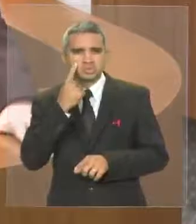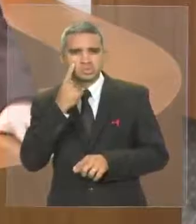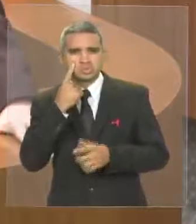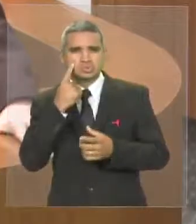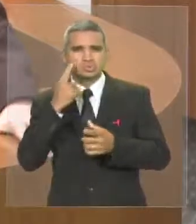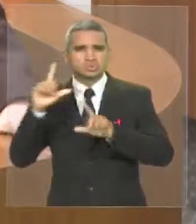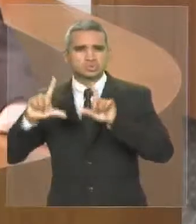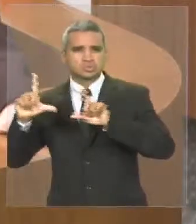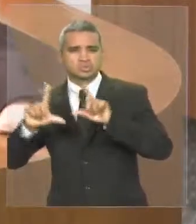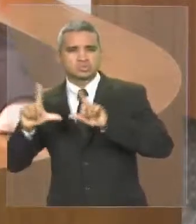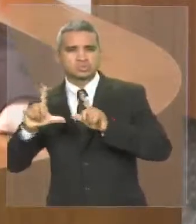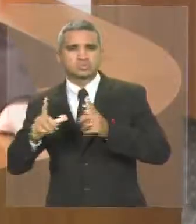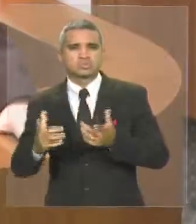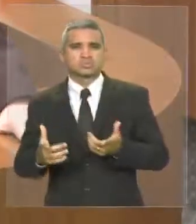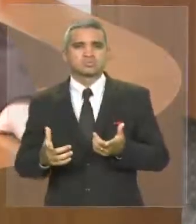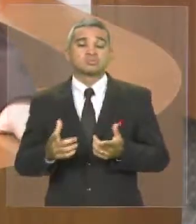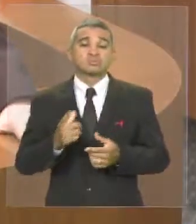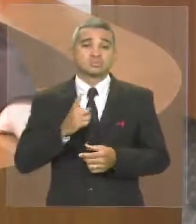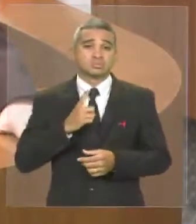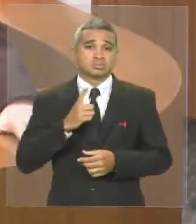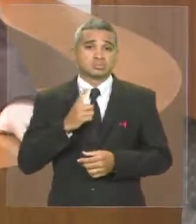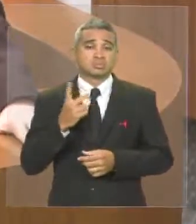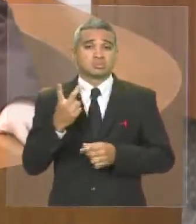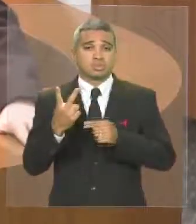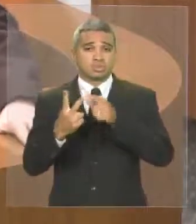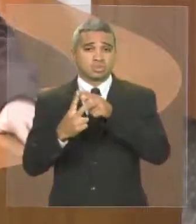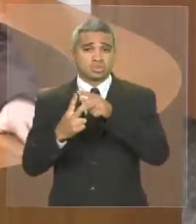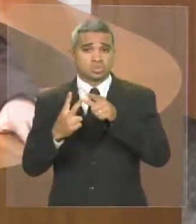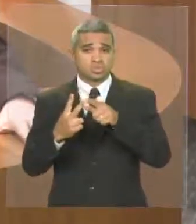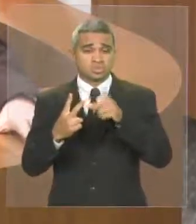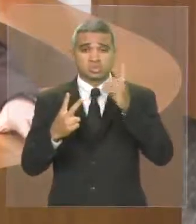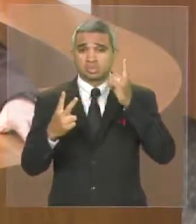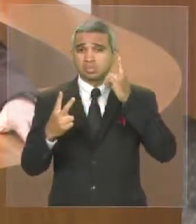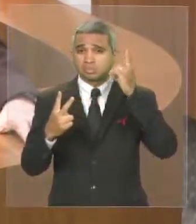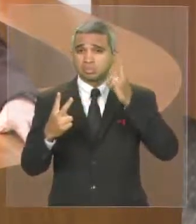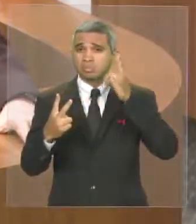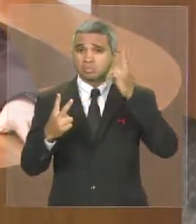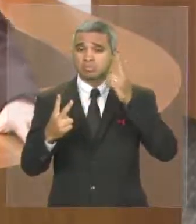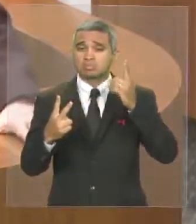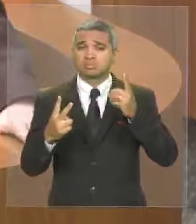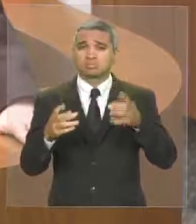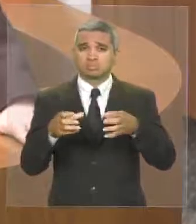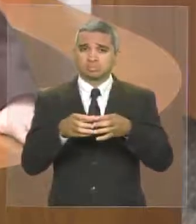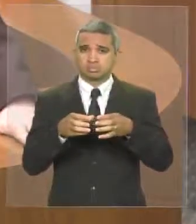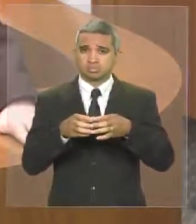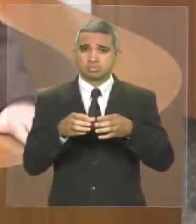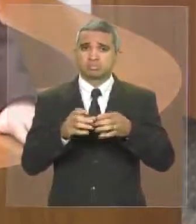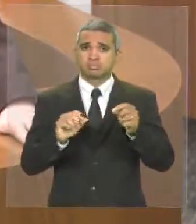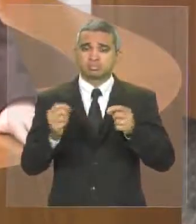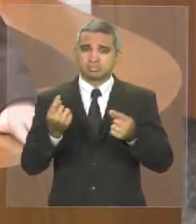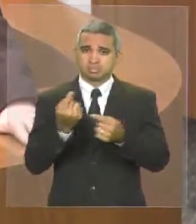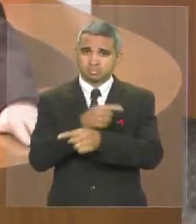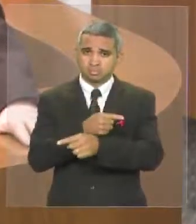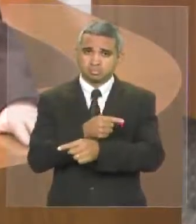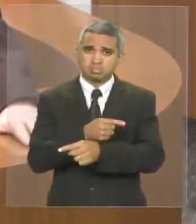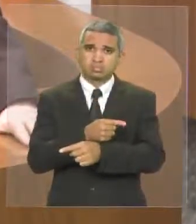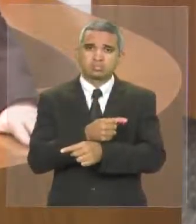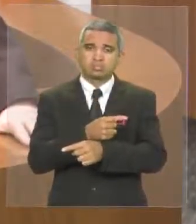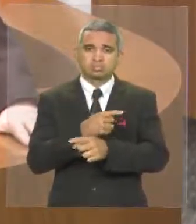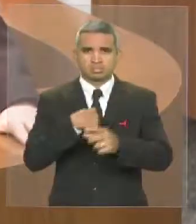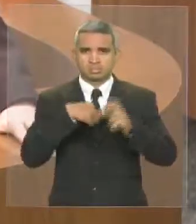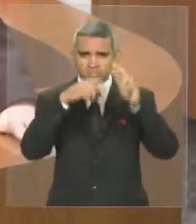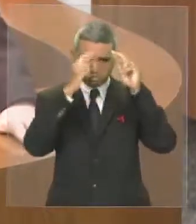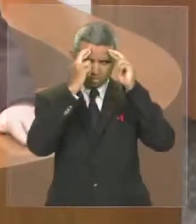dois grandes deputados da oposição, da qual tenho o maior respeito pela